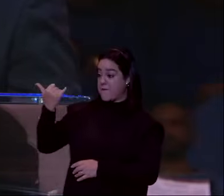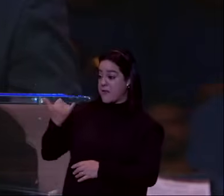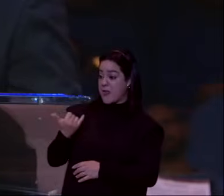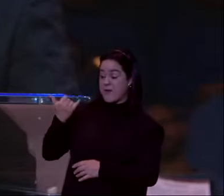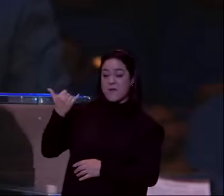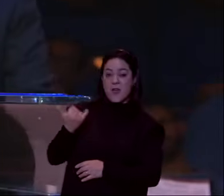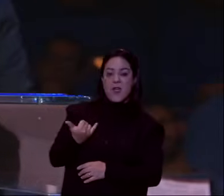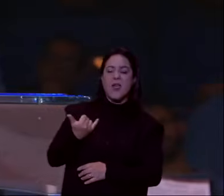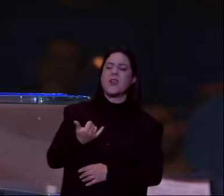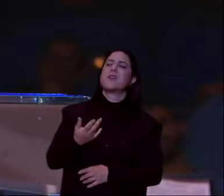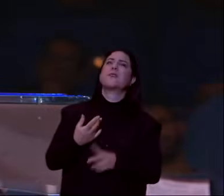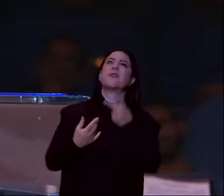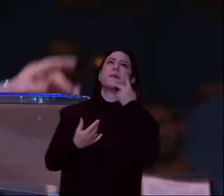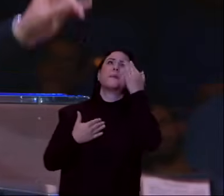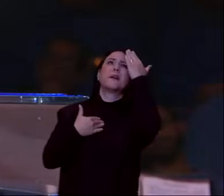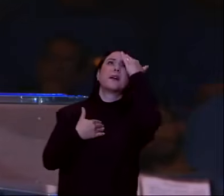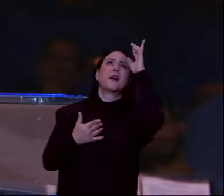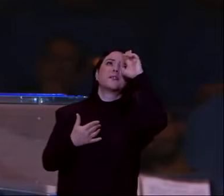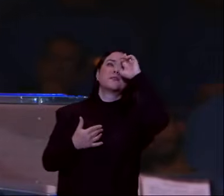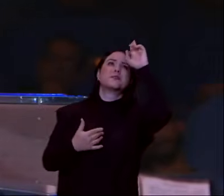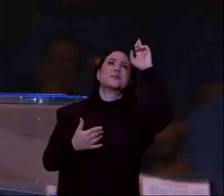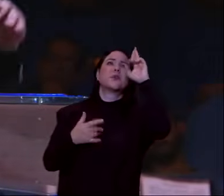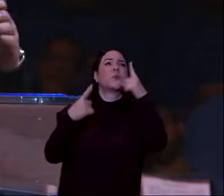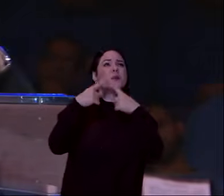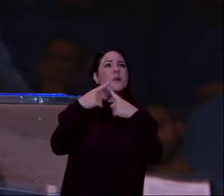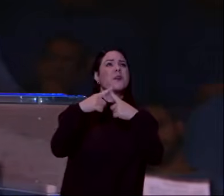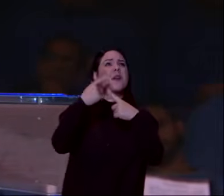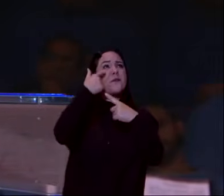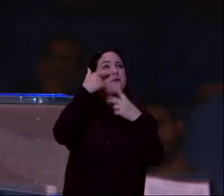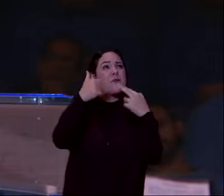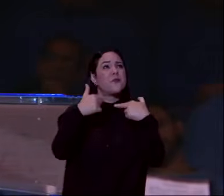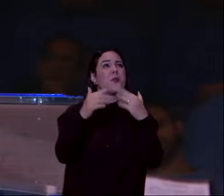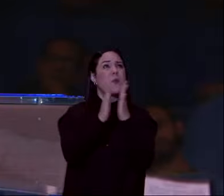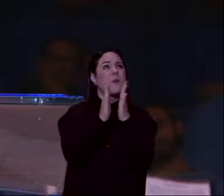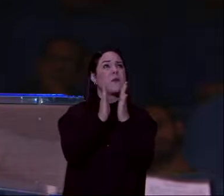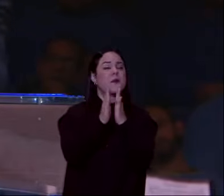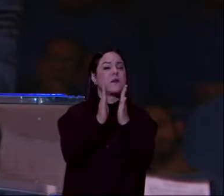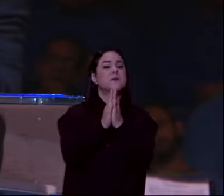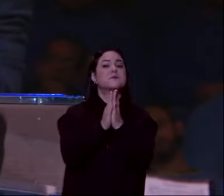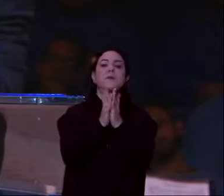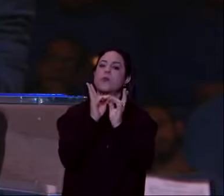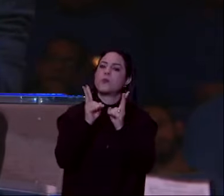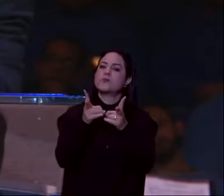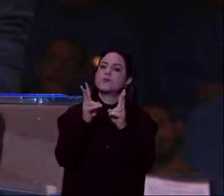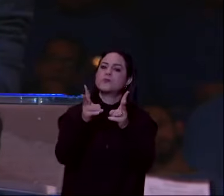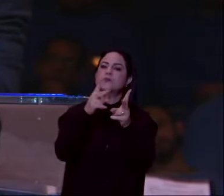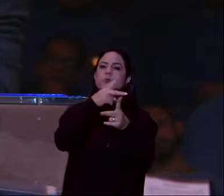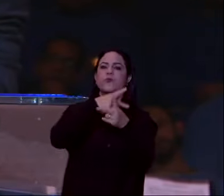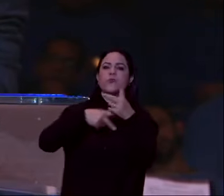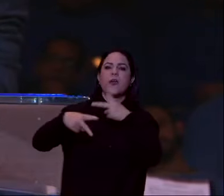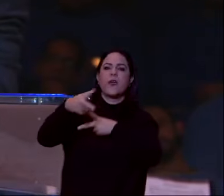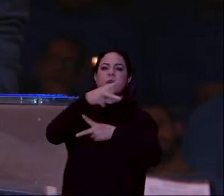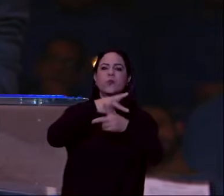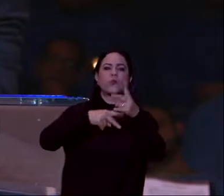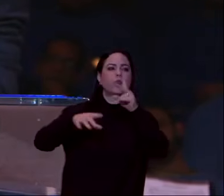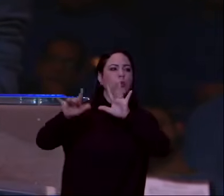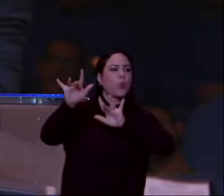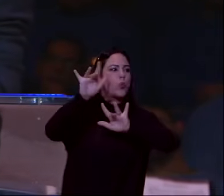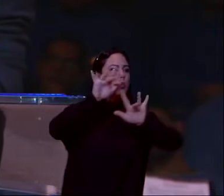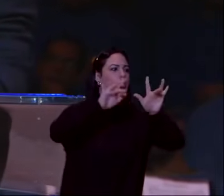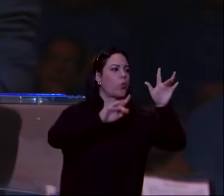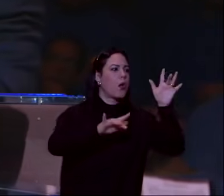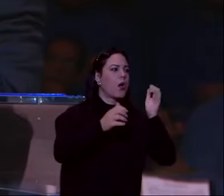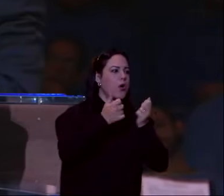palavra, eu disse: obrigado, Jesus, porque o Senhor ouviu a minha oração. A voz do Espírito continua